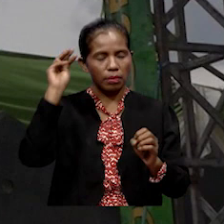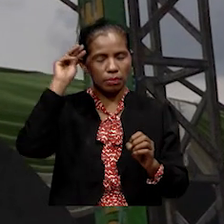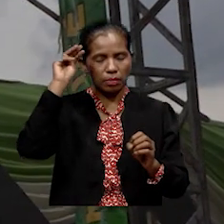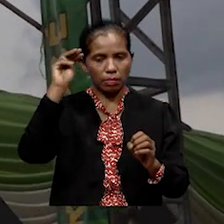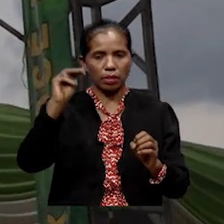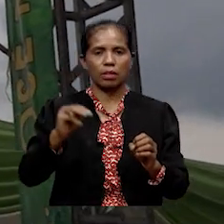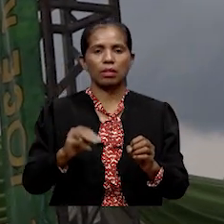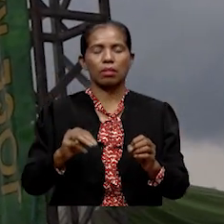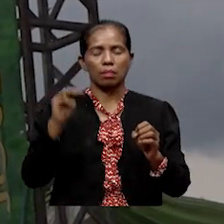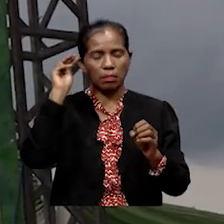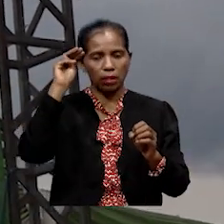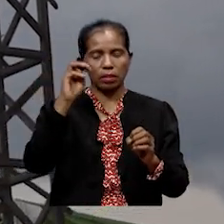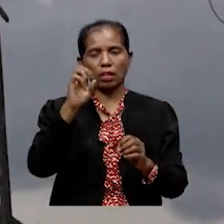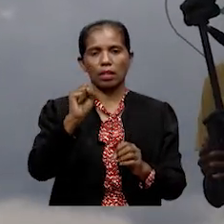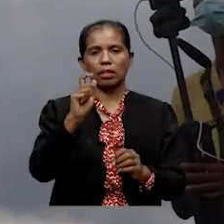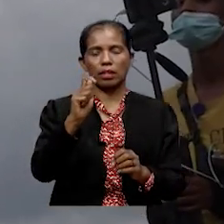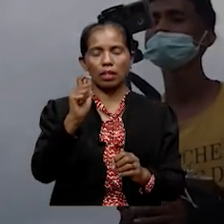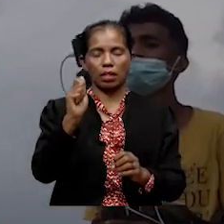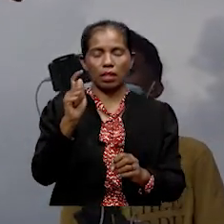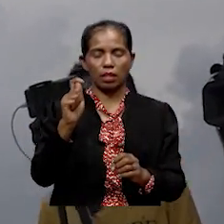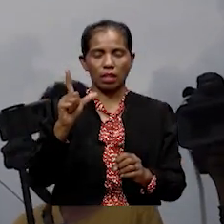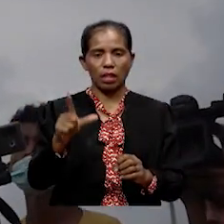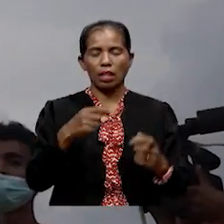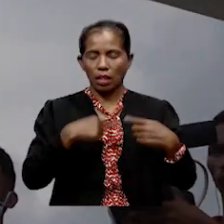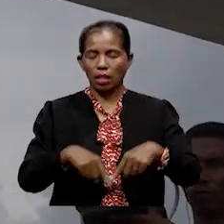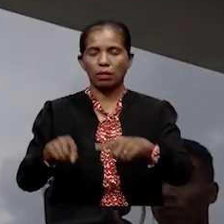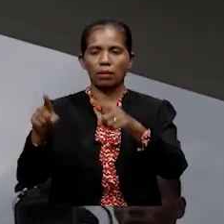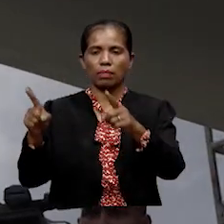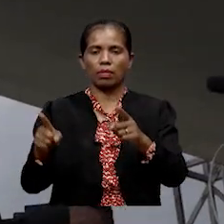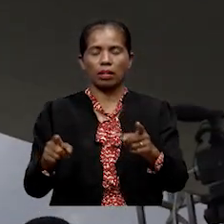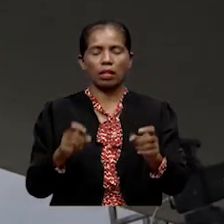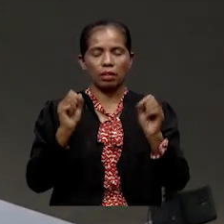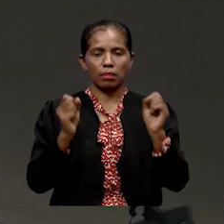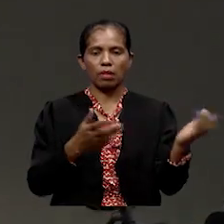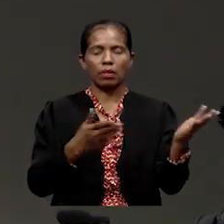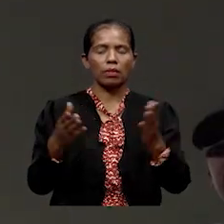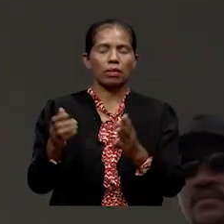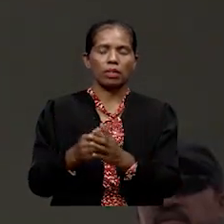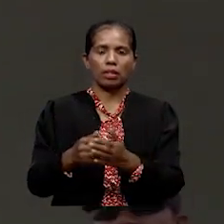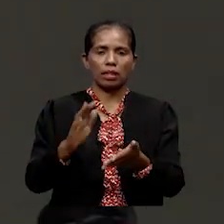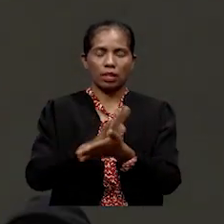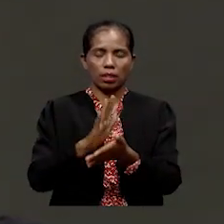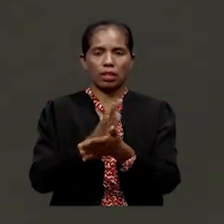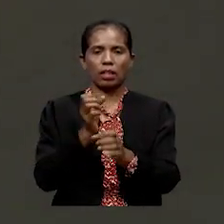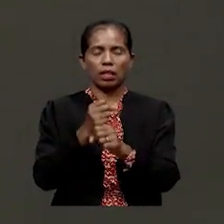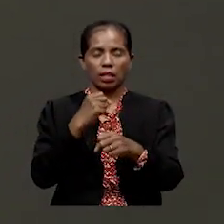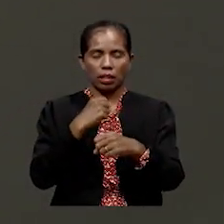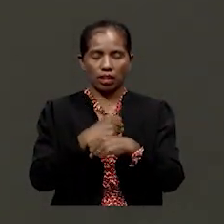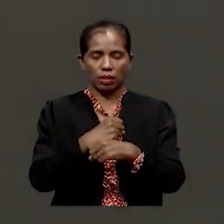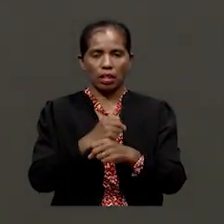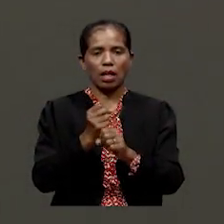Justiça Estatal, Haruka de Funcionário de Sirabá, vá no coelho de fazer ata, coelho halo, ata